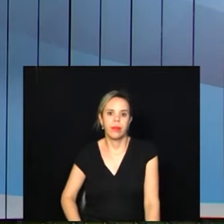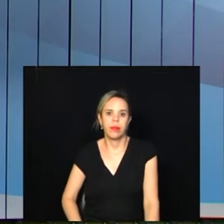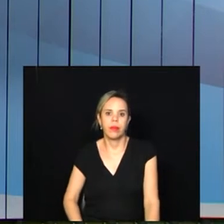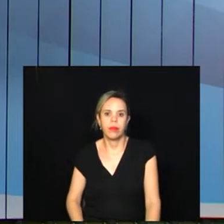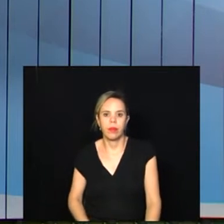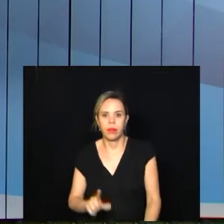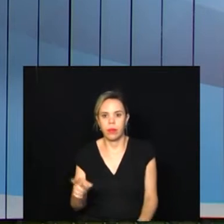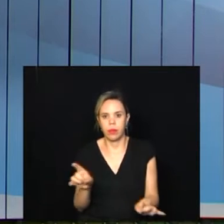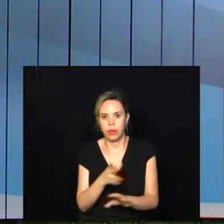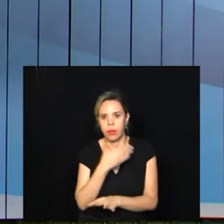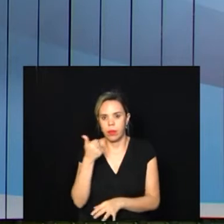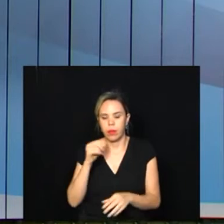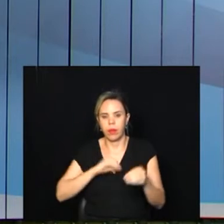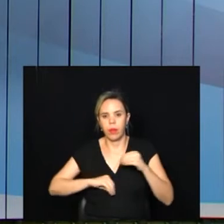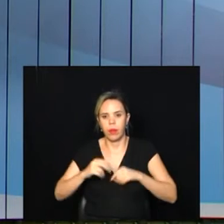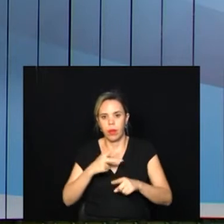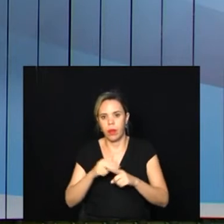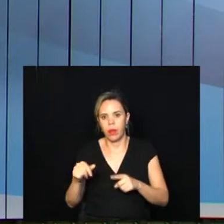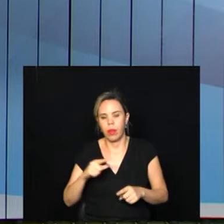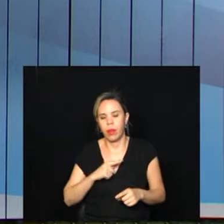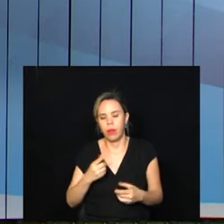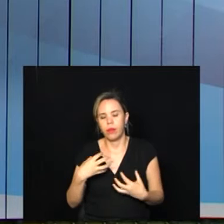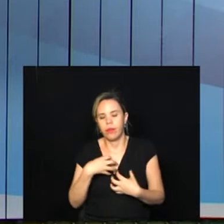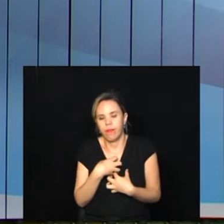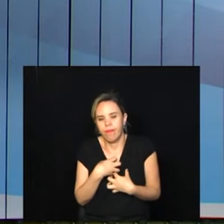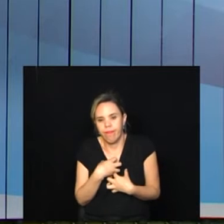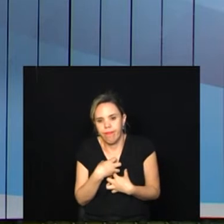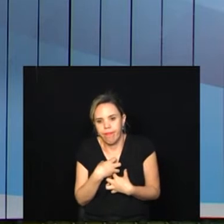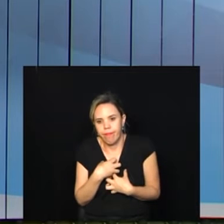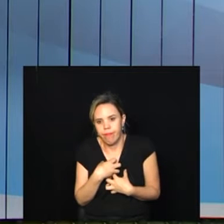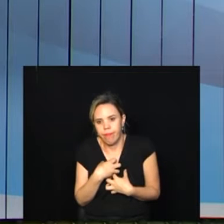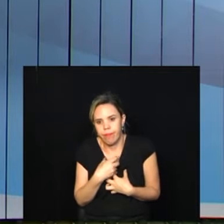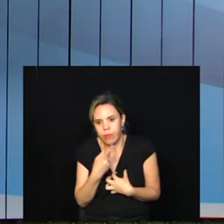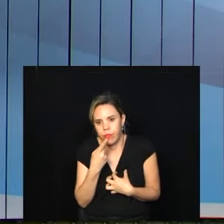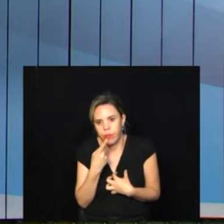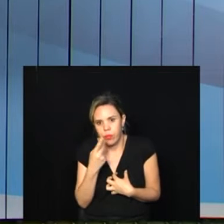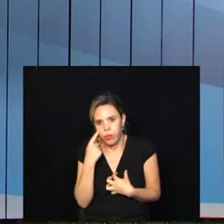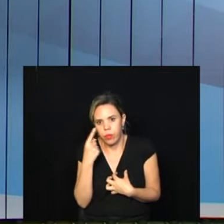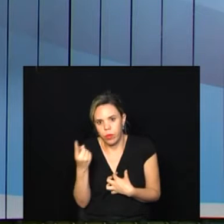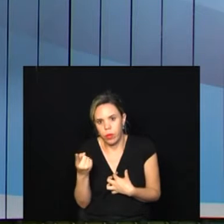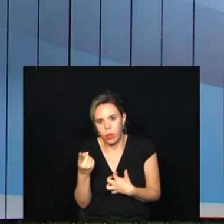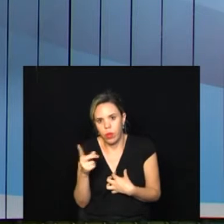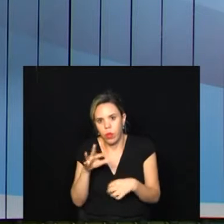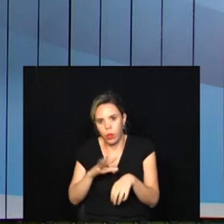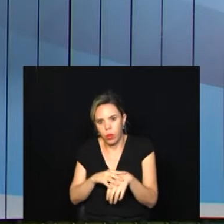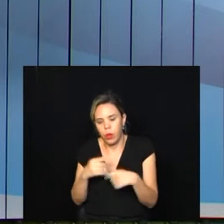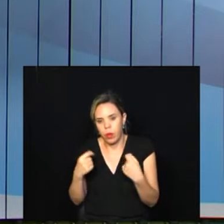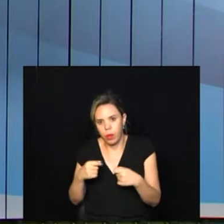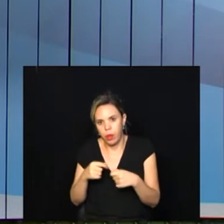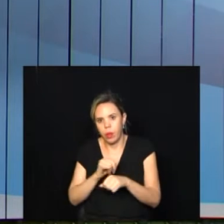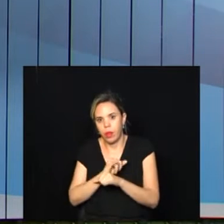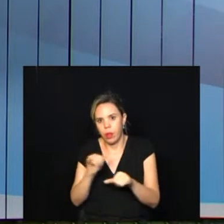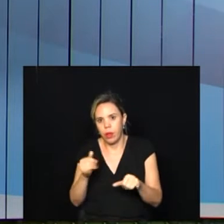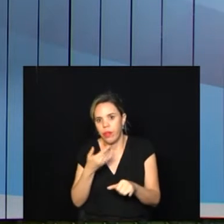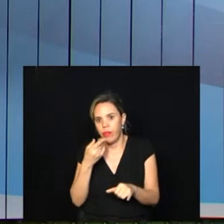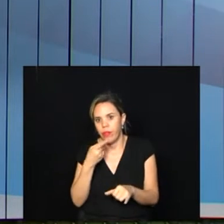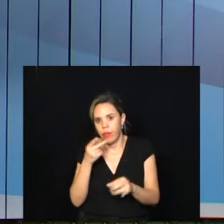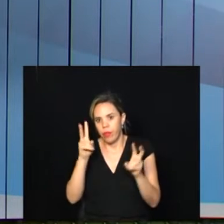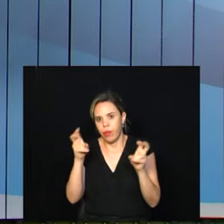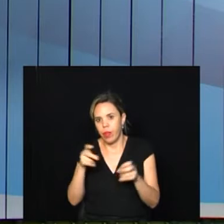Então, depois que eu melhorei da depressão, eu tinha algo dentro de mim falando assim, olha, é uma doença que precisa ser mais